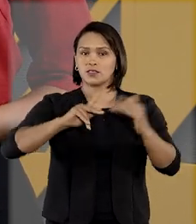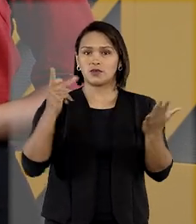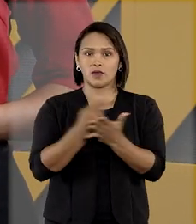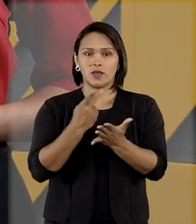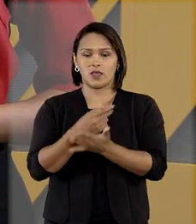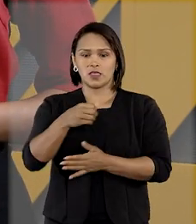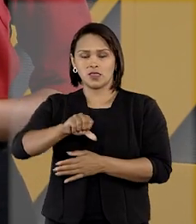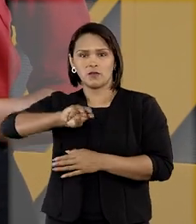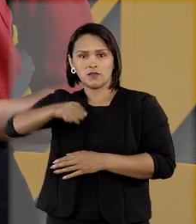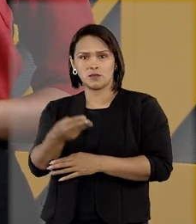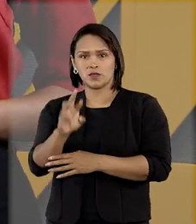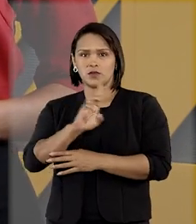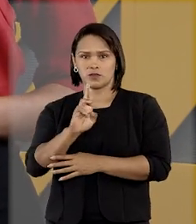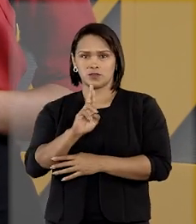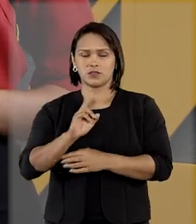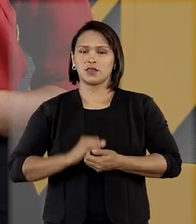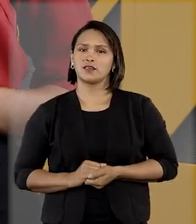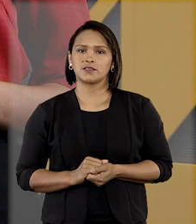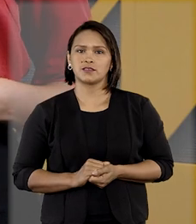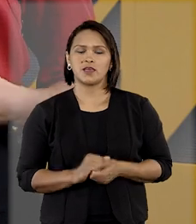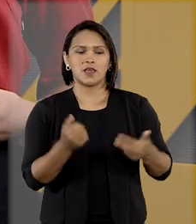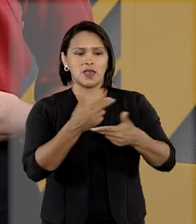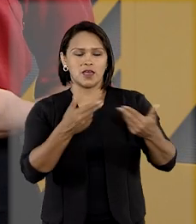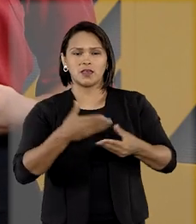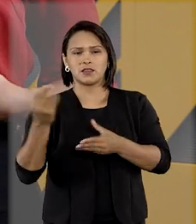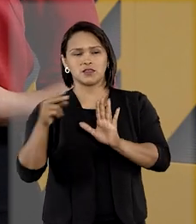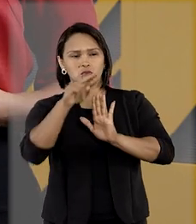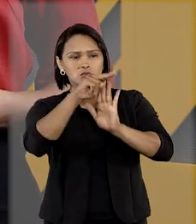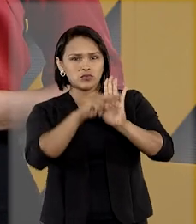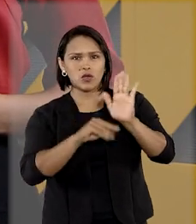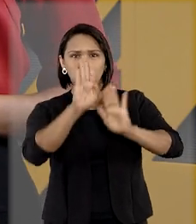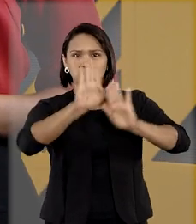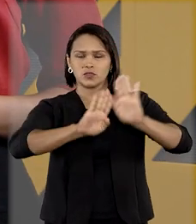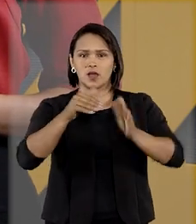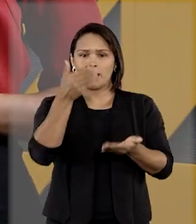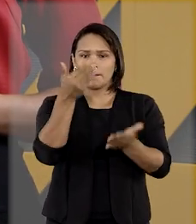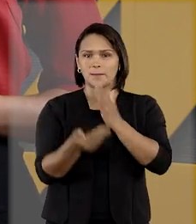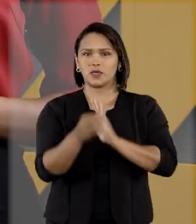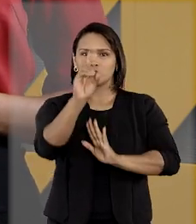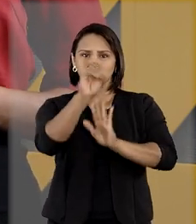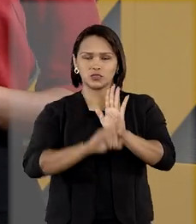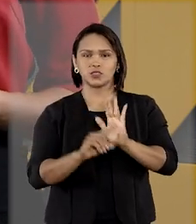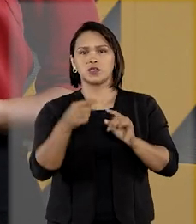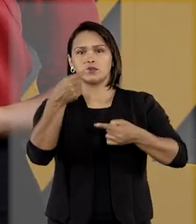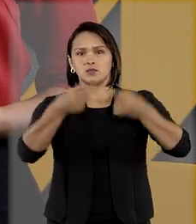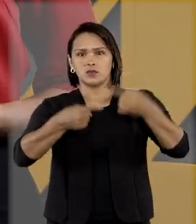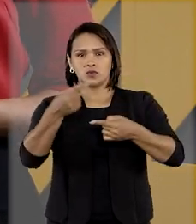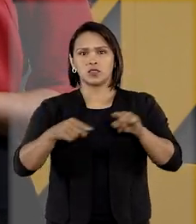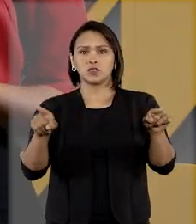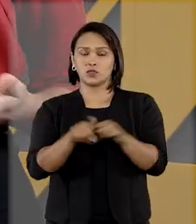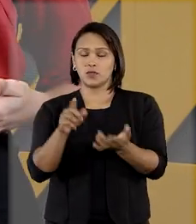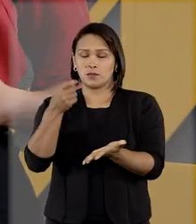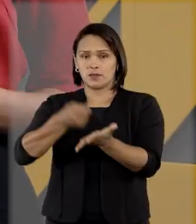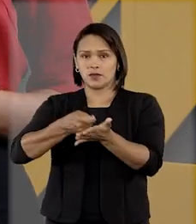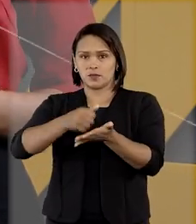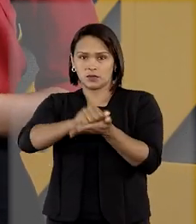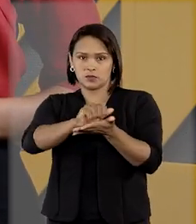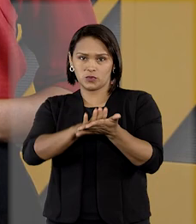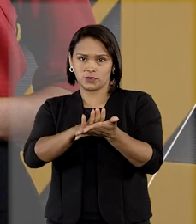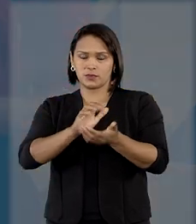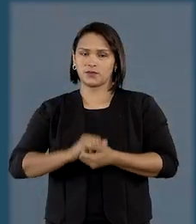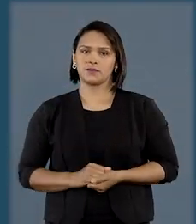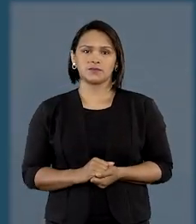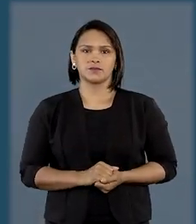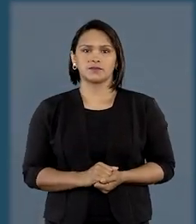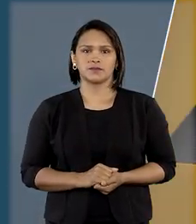licitação no valor de 9 milhões de reais. Entre as sanções estão a perda dos direitos políticos e pagamentos de